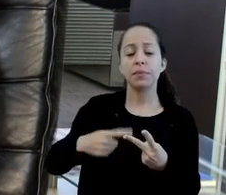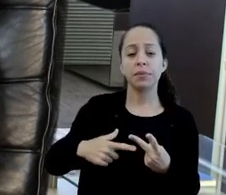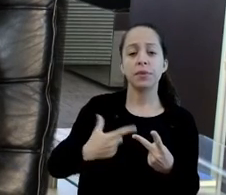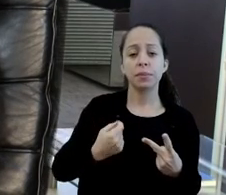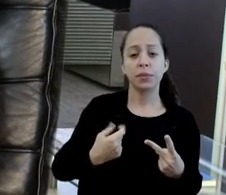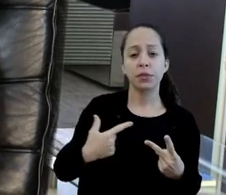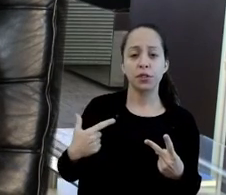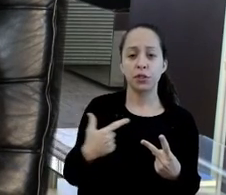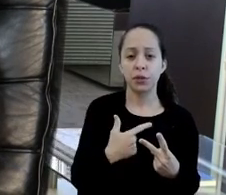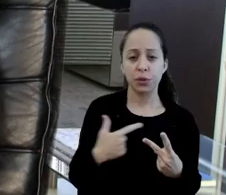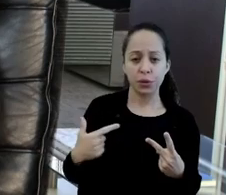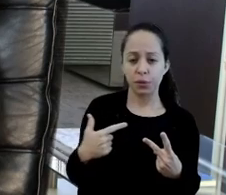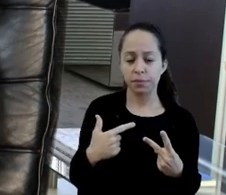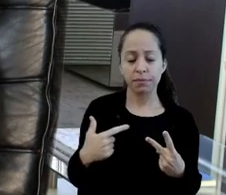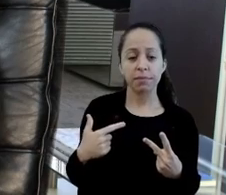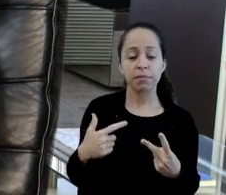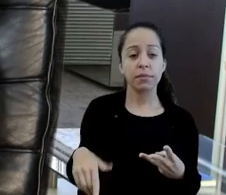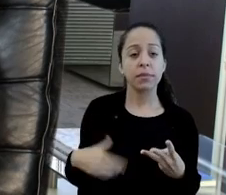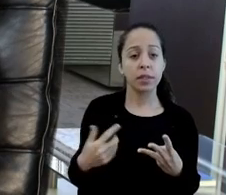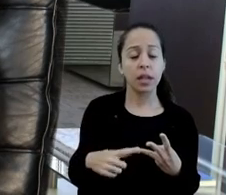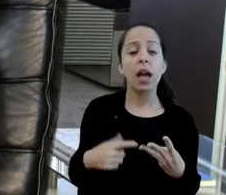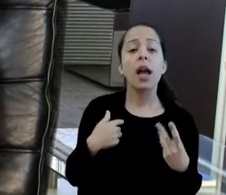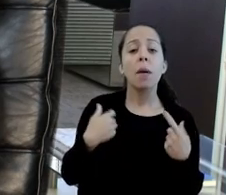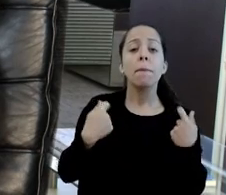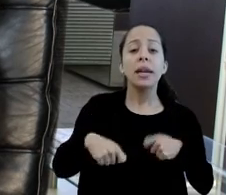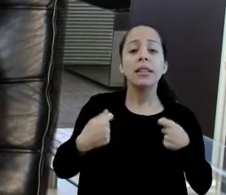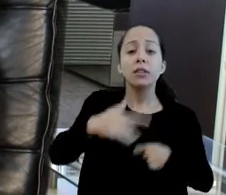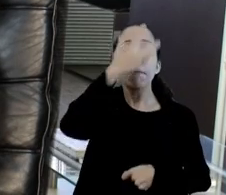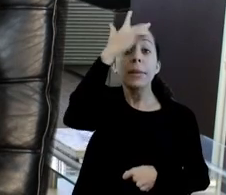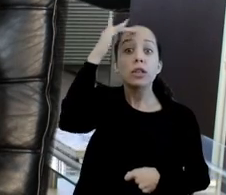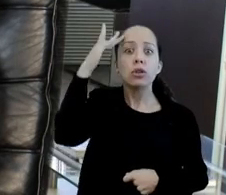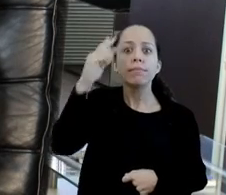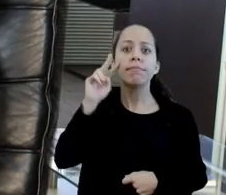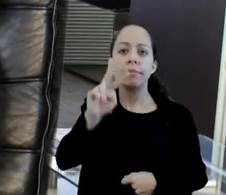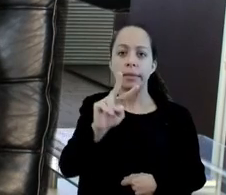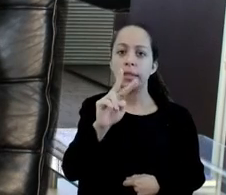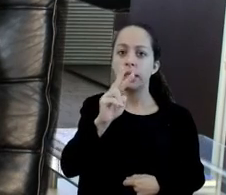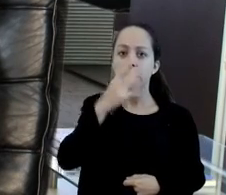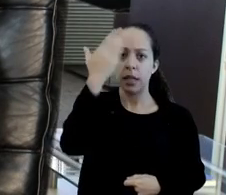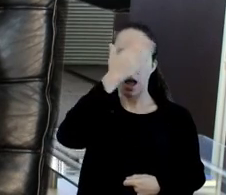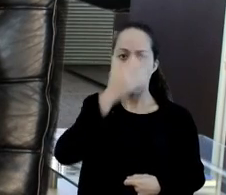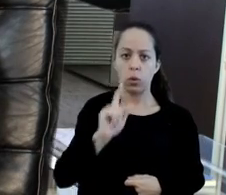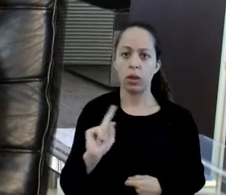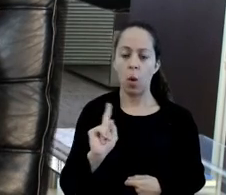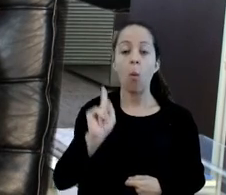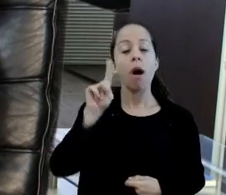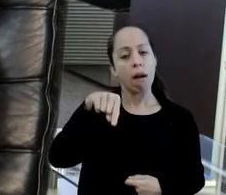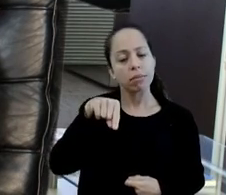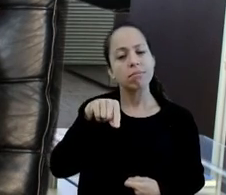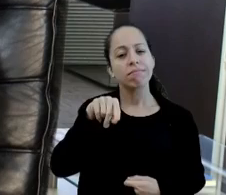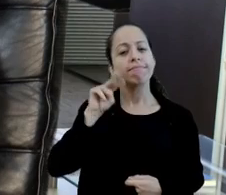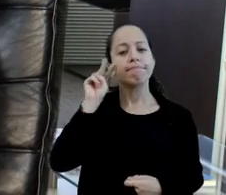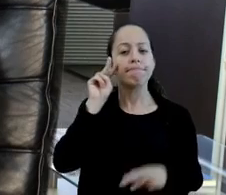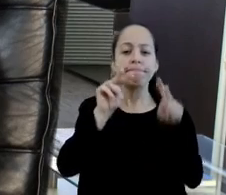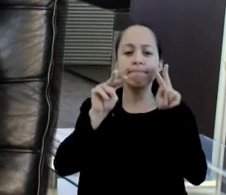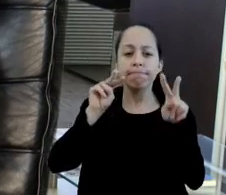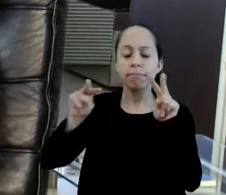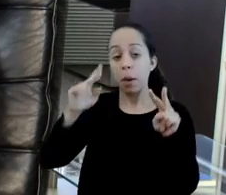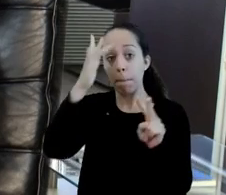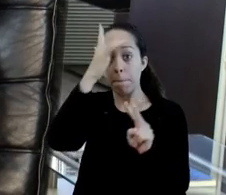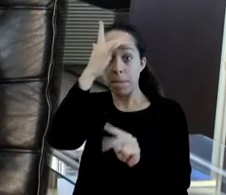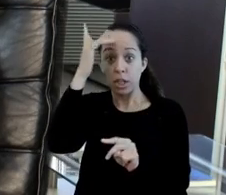eu preciso de videntes solidários da visão. A fila de deficientes